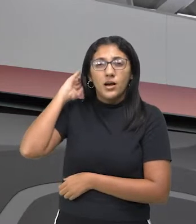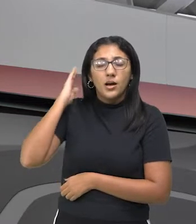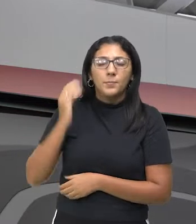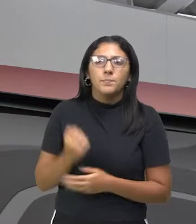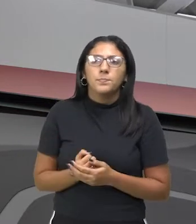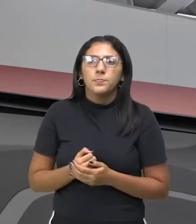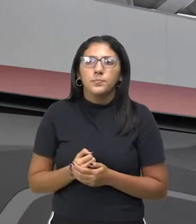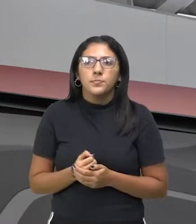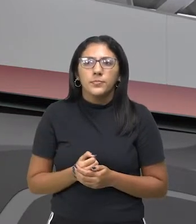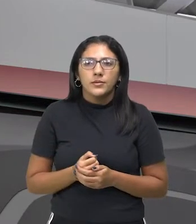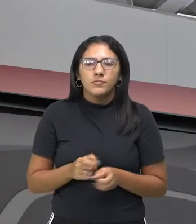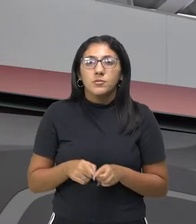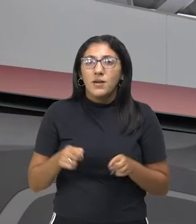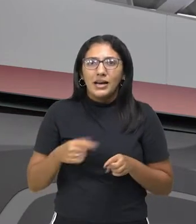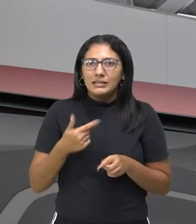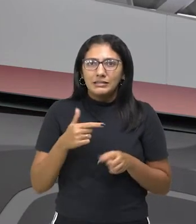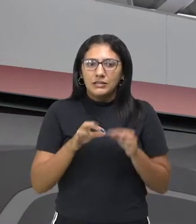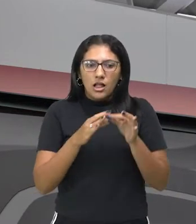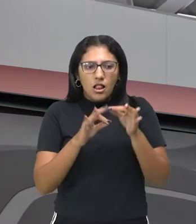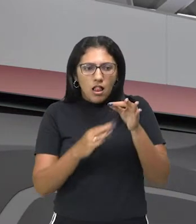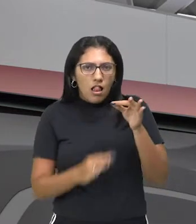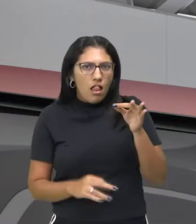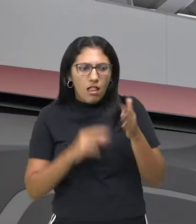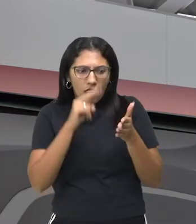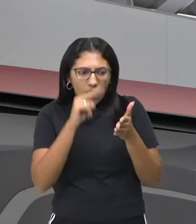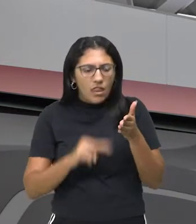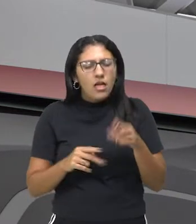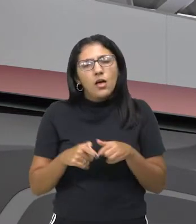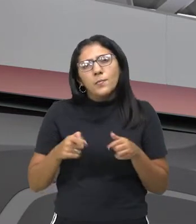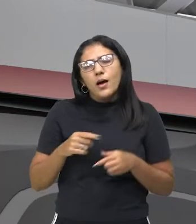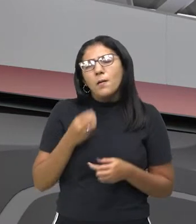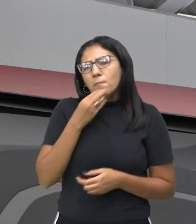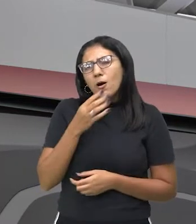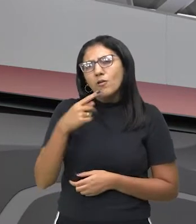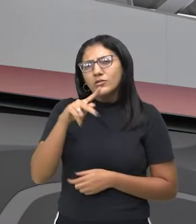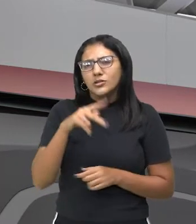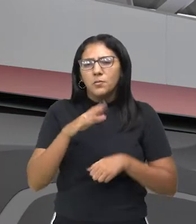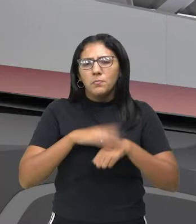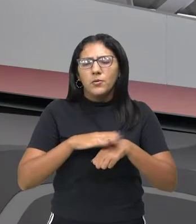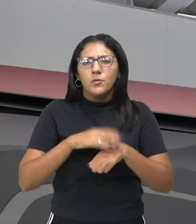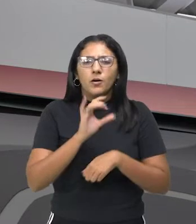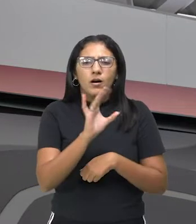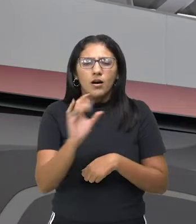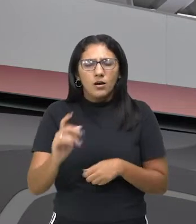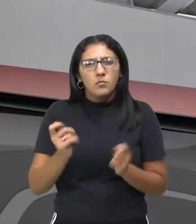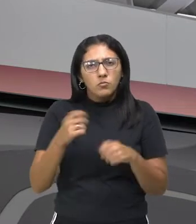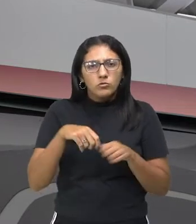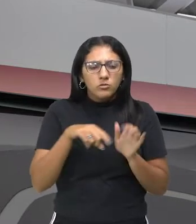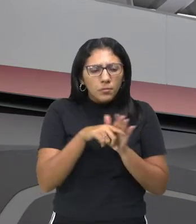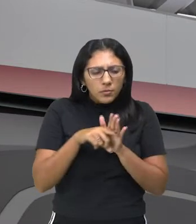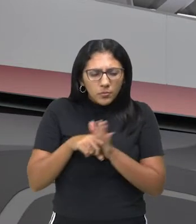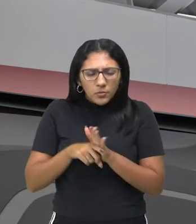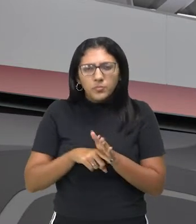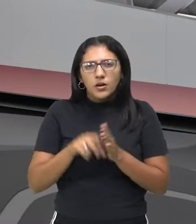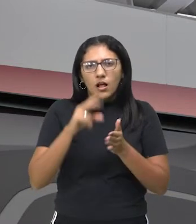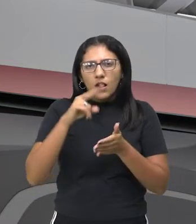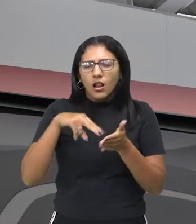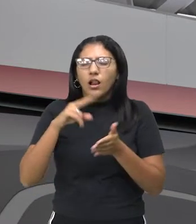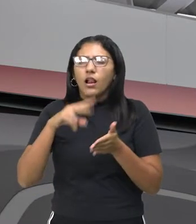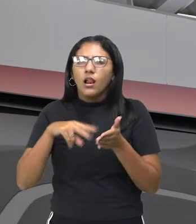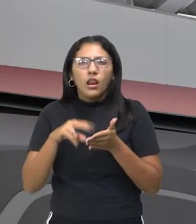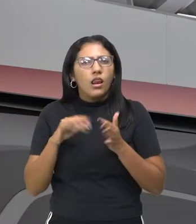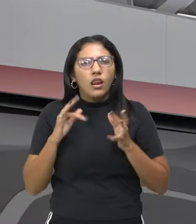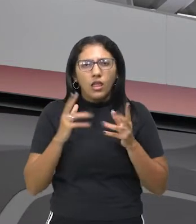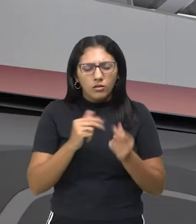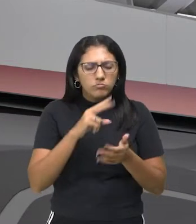dessa notícia, que não vai dar para ler ela toda porque ela é bem longa, mas fica aí para vocês, de repente, pesquisarem e lerem